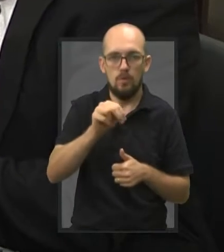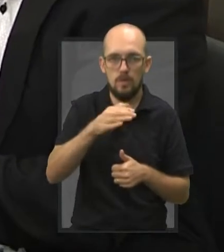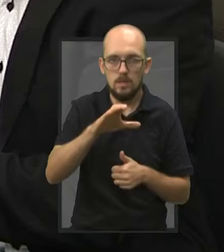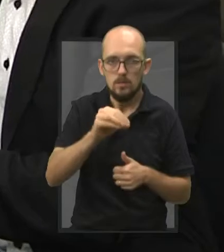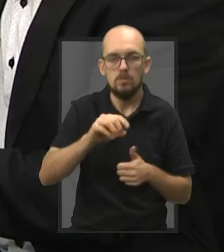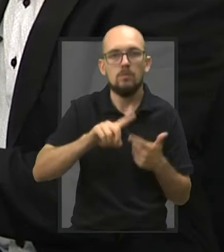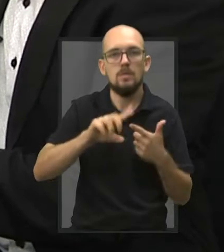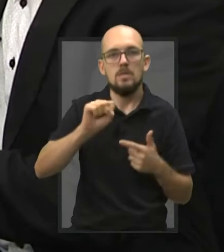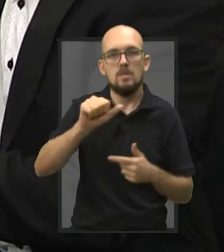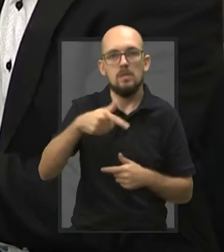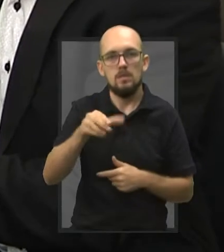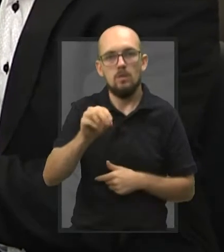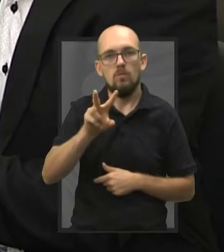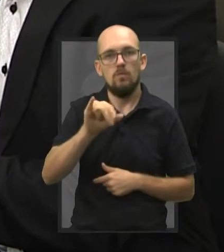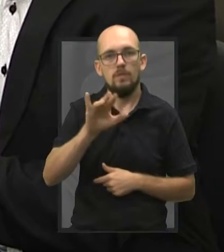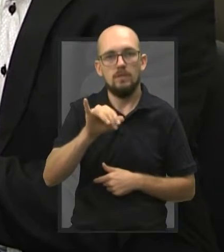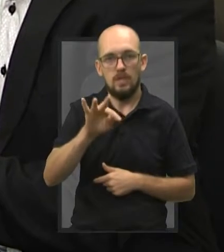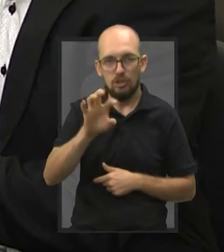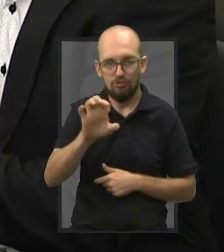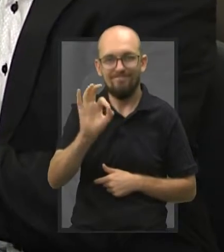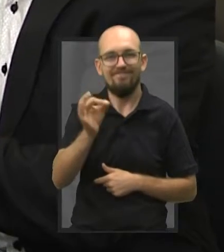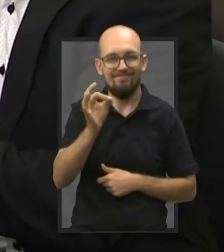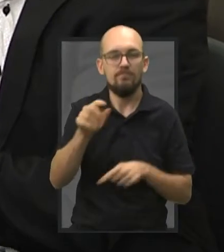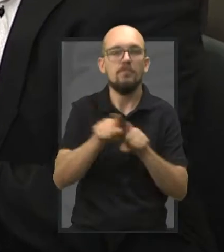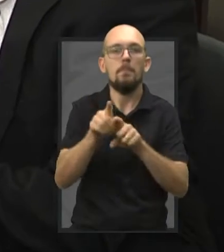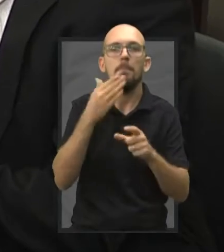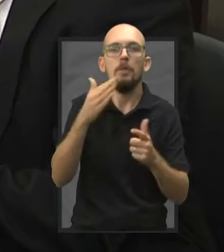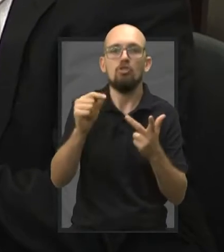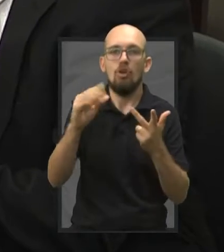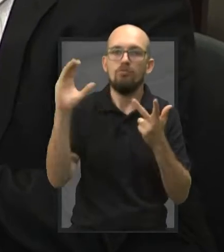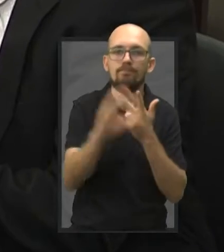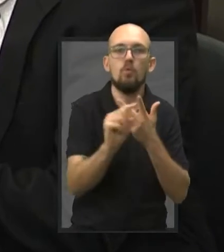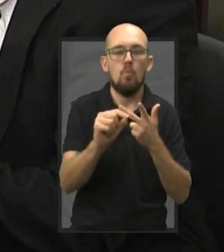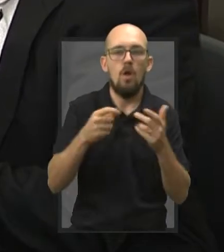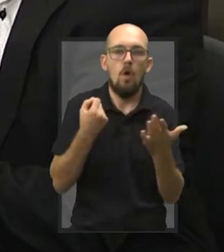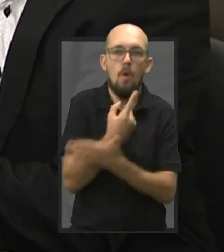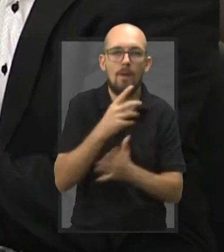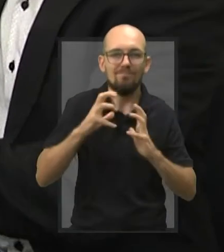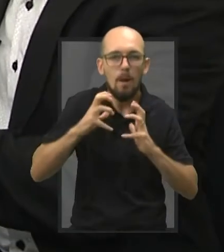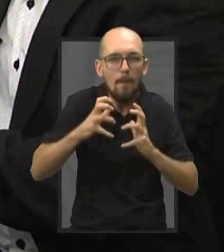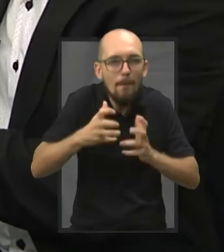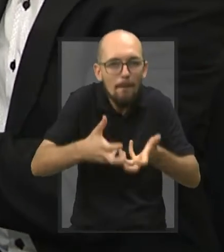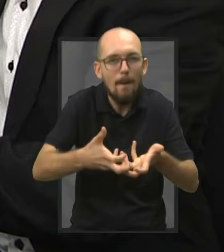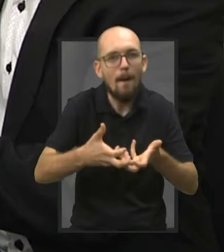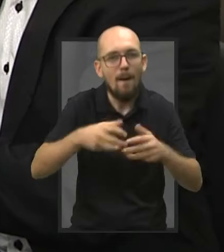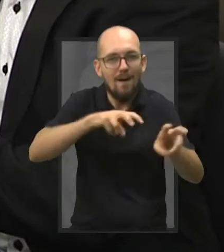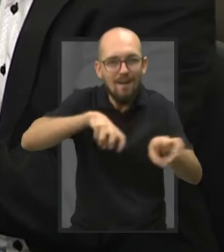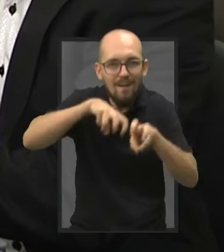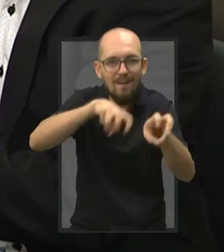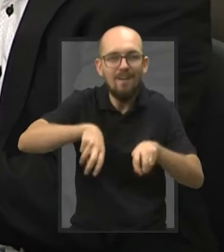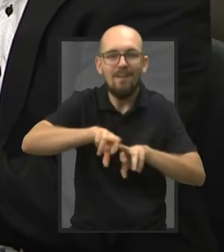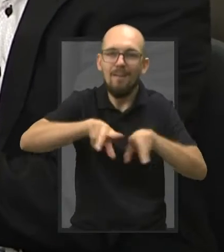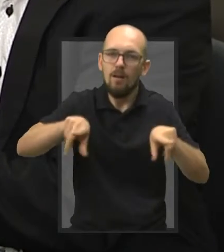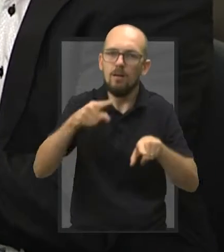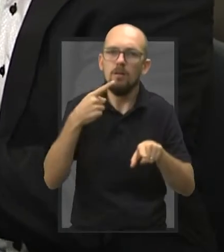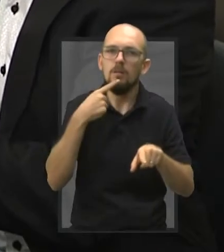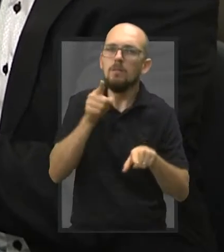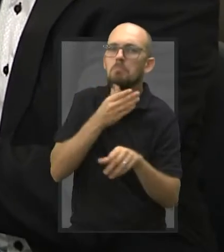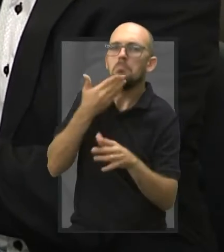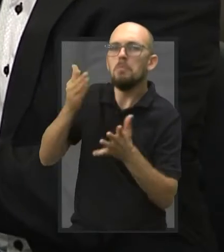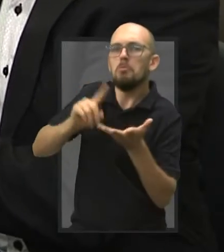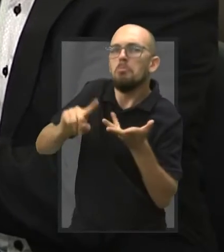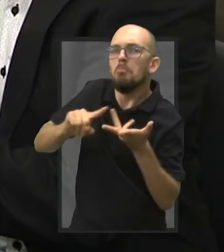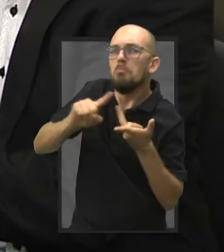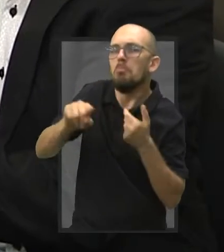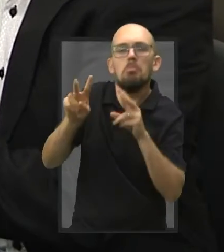O senhor também cobrou aí recursos para aquisição de máquinas agrícolas. Gostaria que o senhor falasse um pouquinho dessas demandas, quais foram